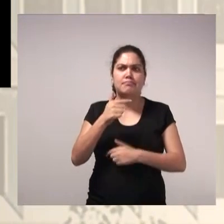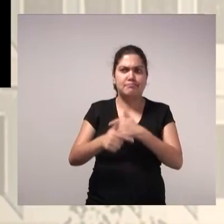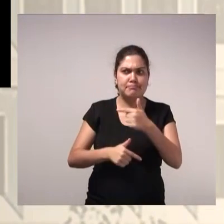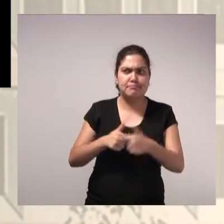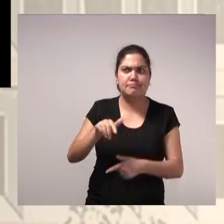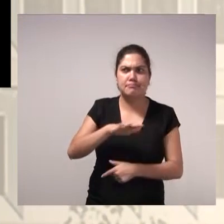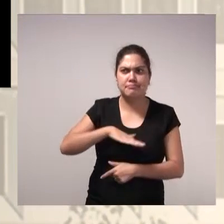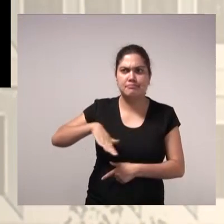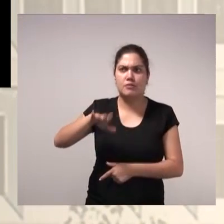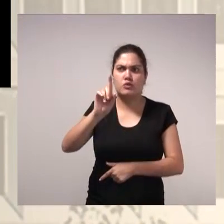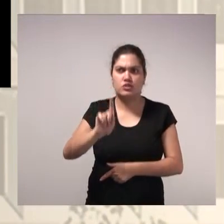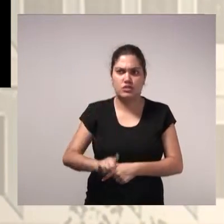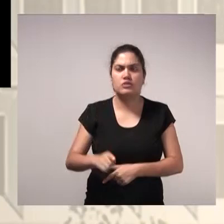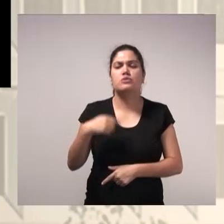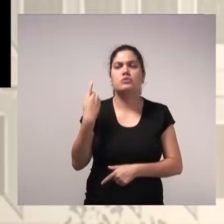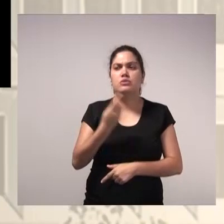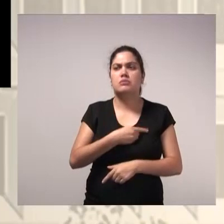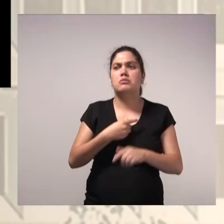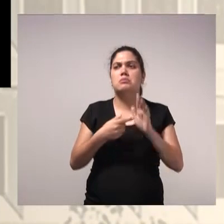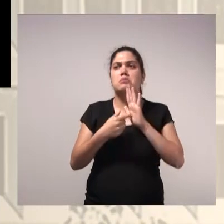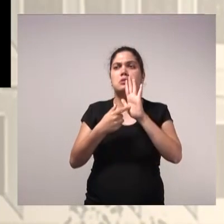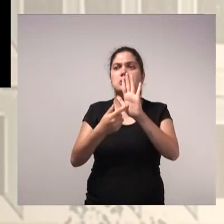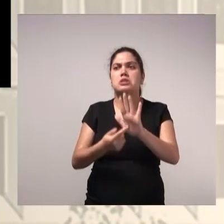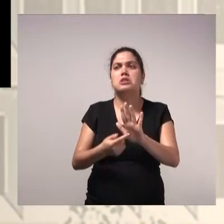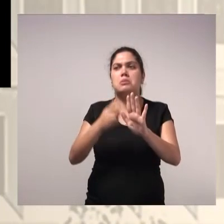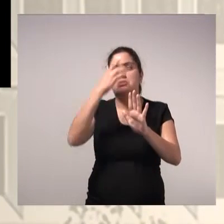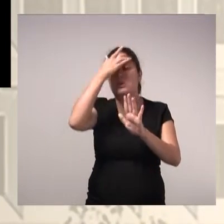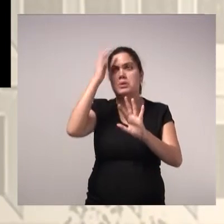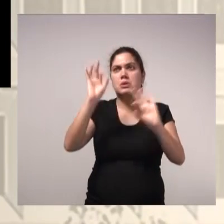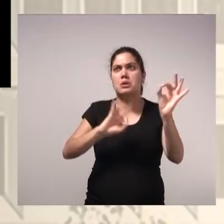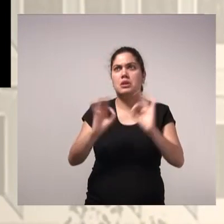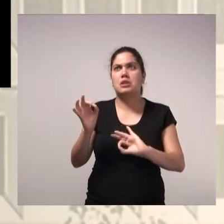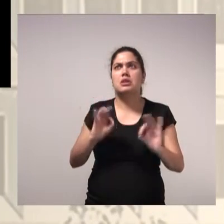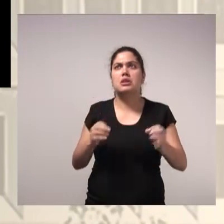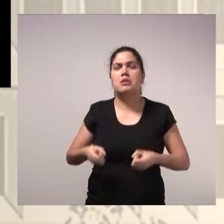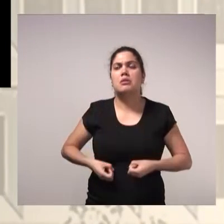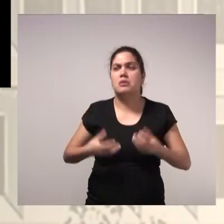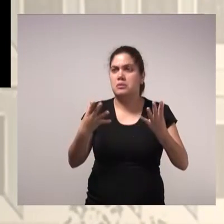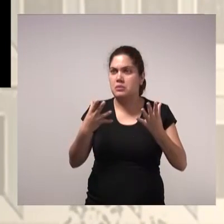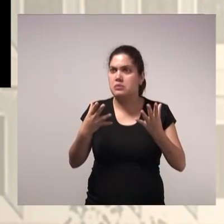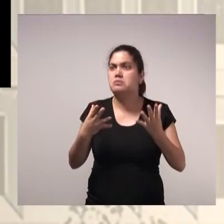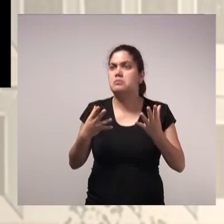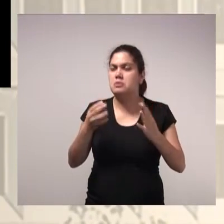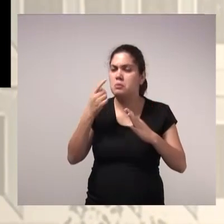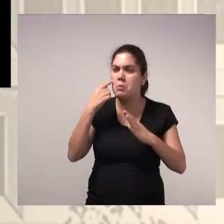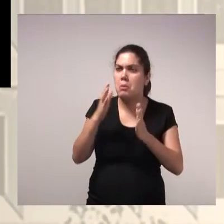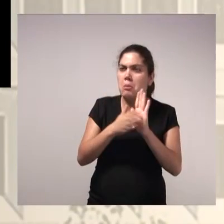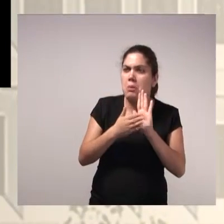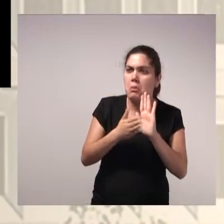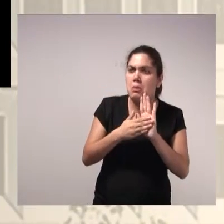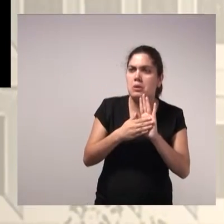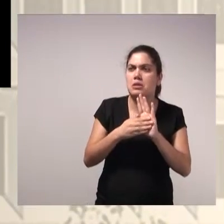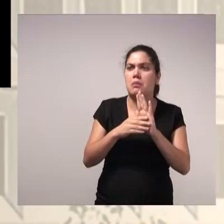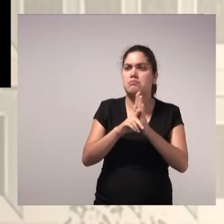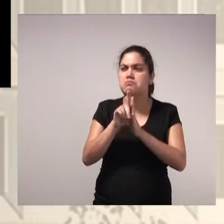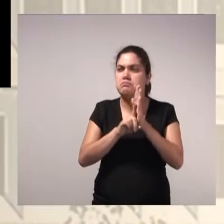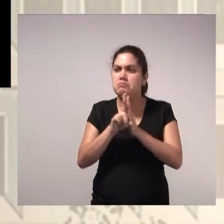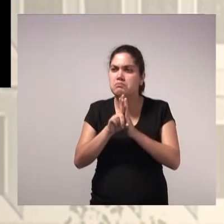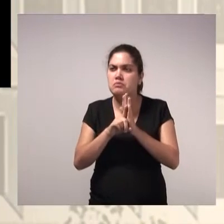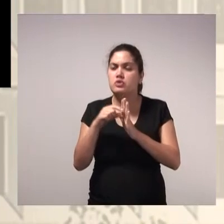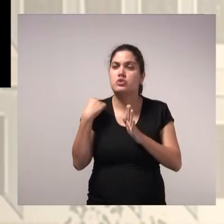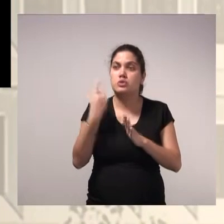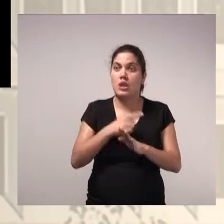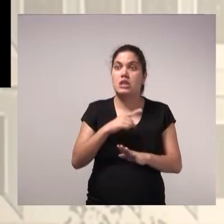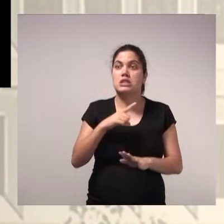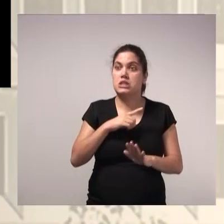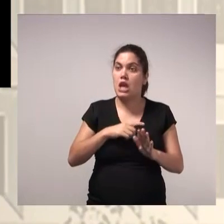vamos apresentar ao ordenador de despesa uma proposta, uma análise, nós temos obrigação